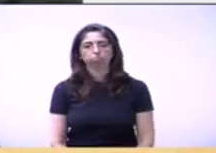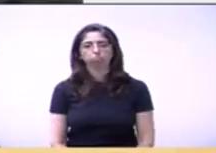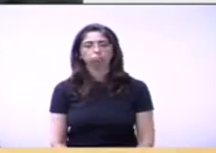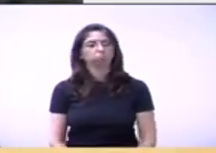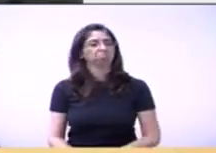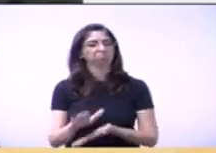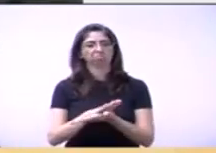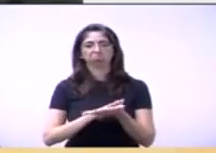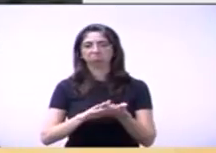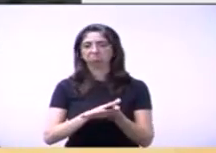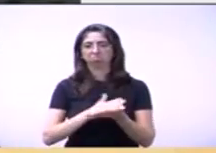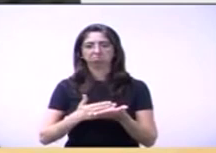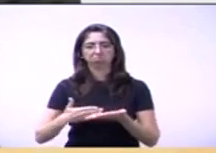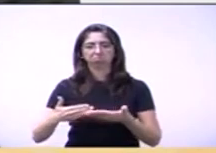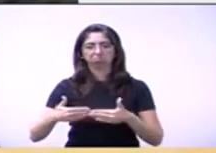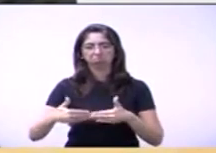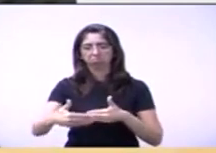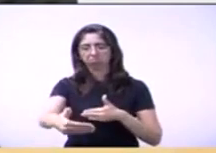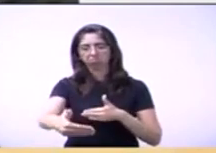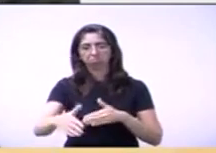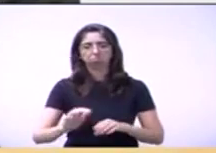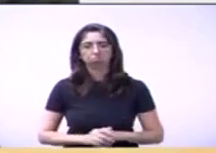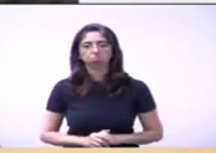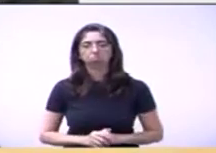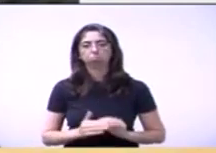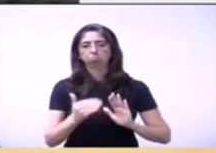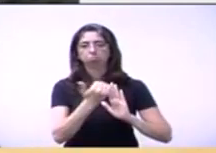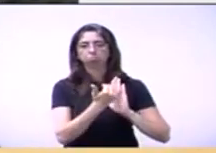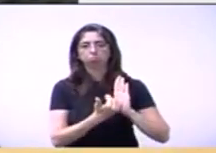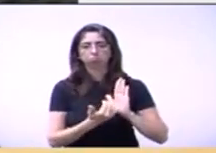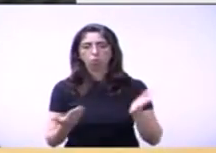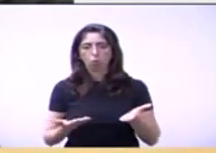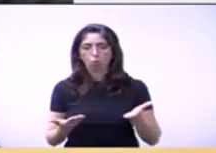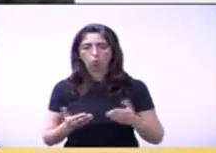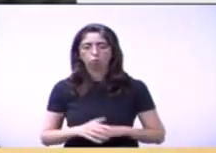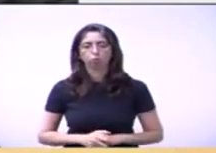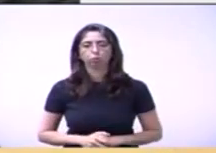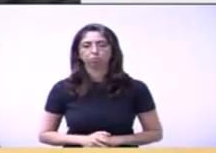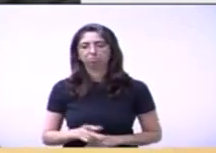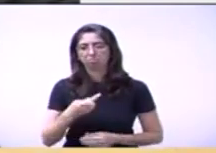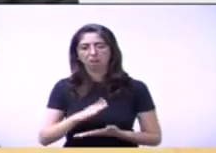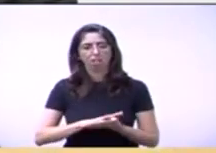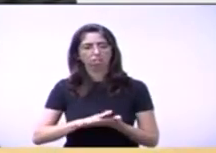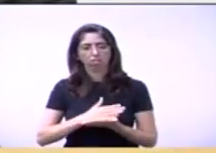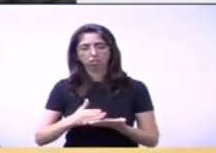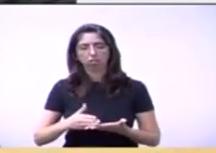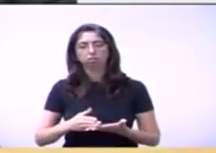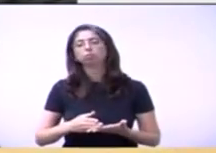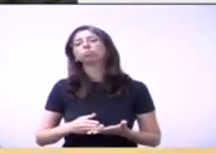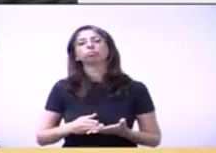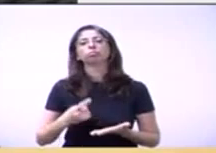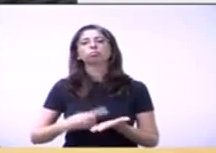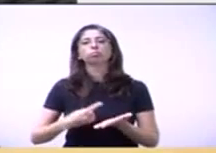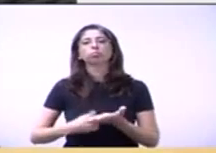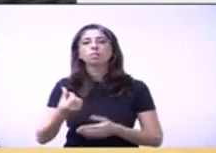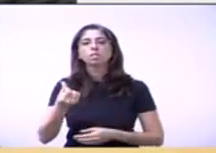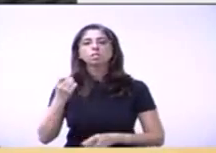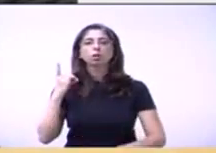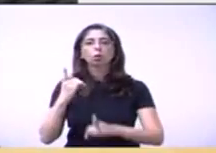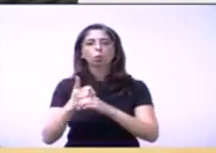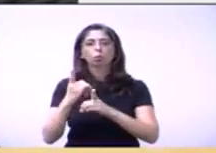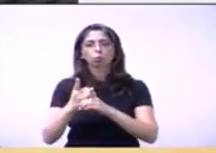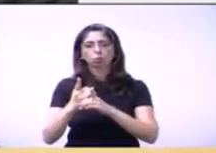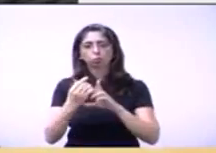Nada mais havendo a ser tratado e ninguém querendo fazer uso da palavra, comunico a realização da sexta sessão ordinária no